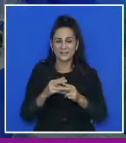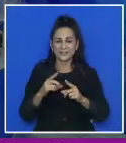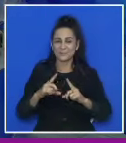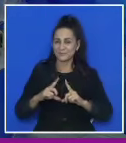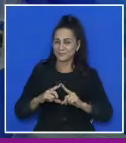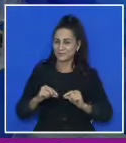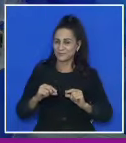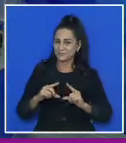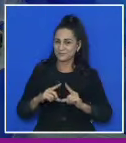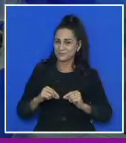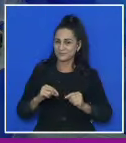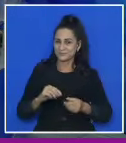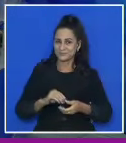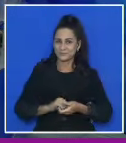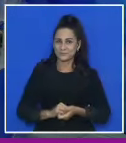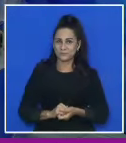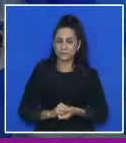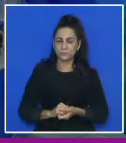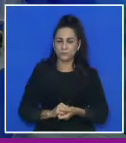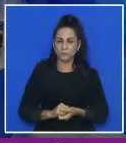Caixa em Brasília.